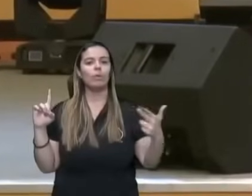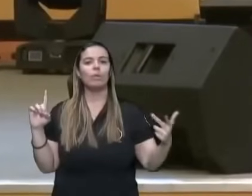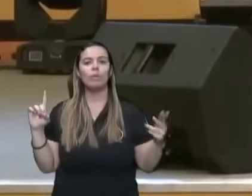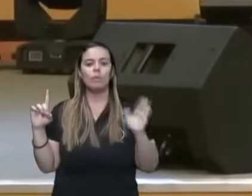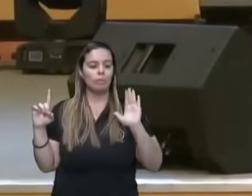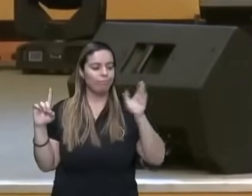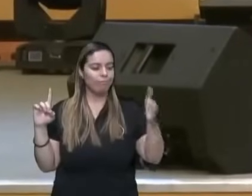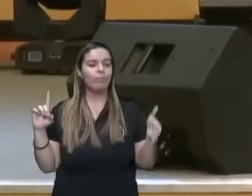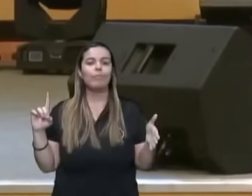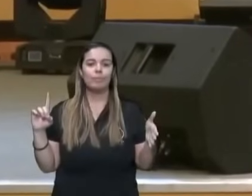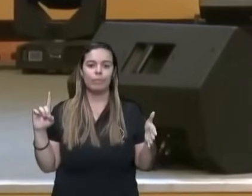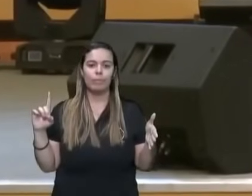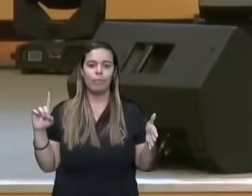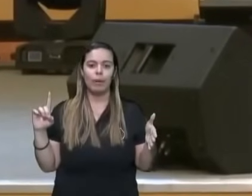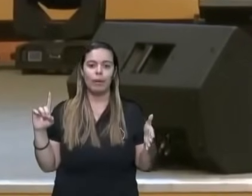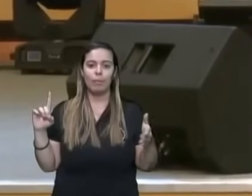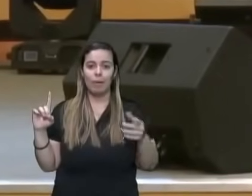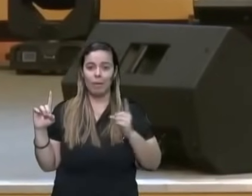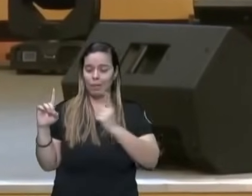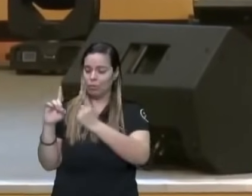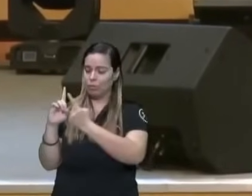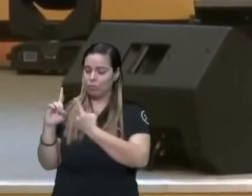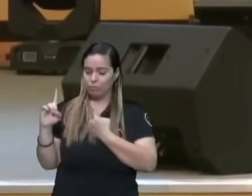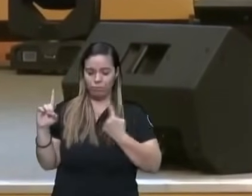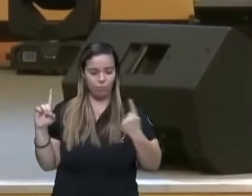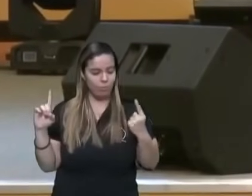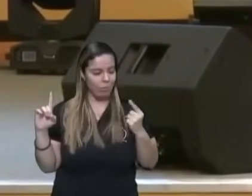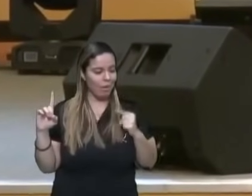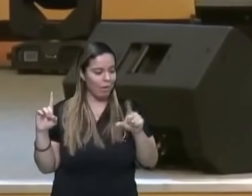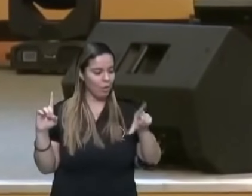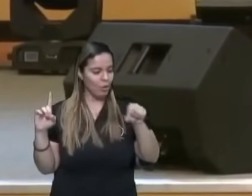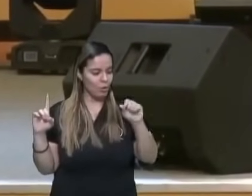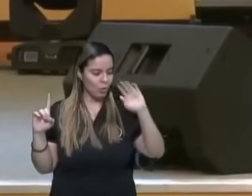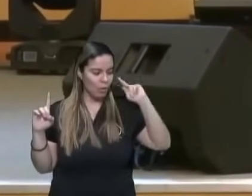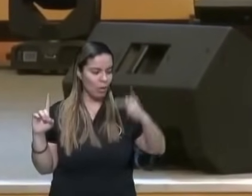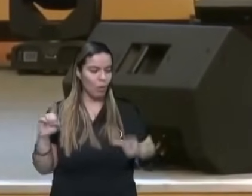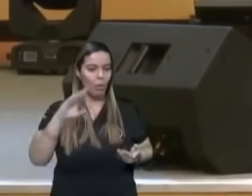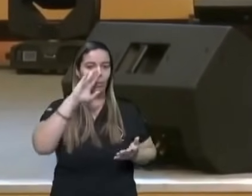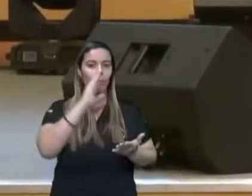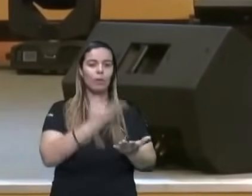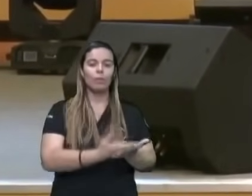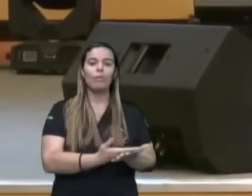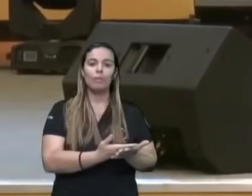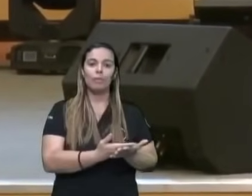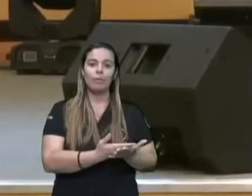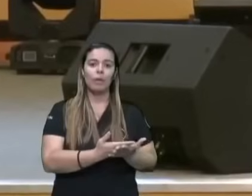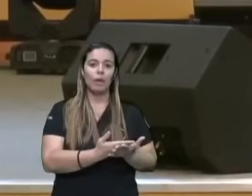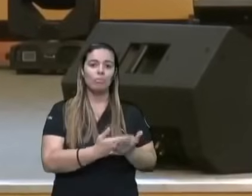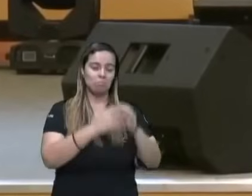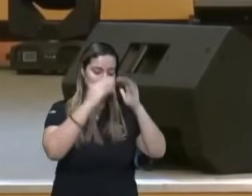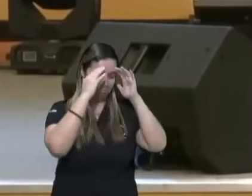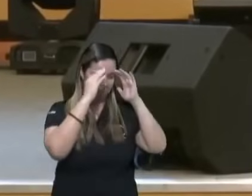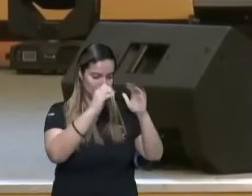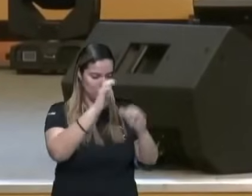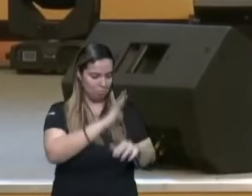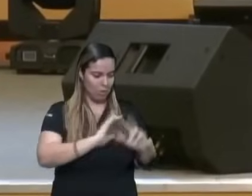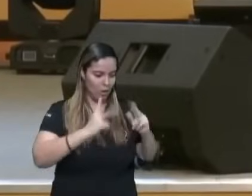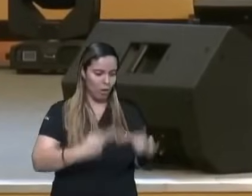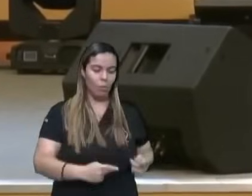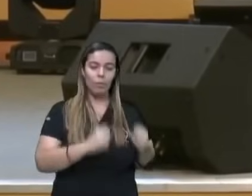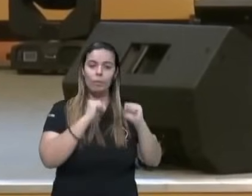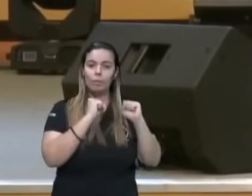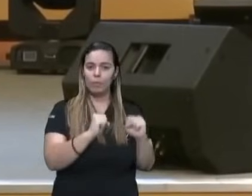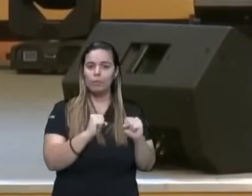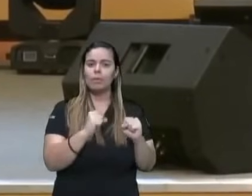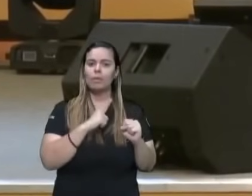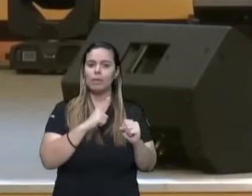Daqui. Porque se afasta de Deus, ele confia no homem. Porque se afasta de Deus, ele crê no poder do homem. Essas coisas